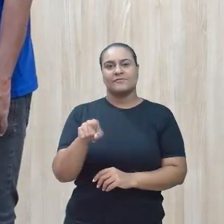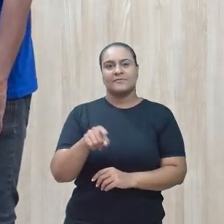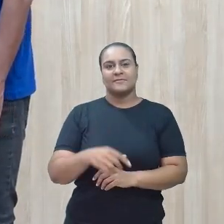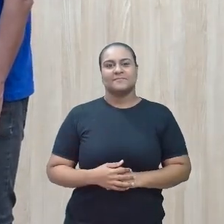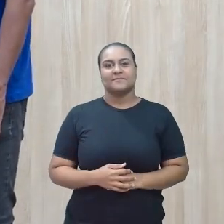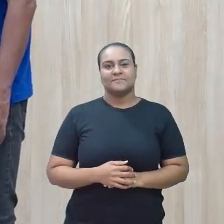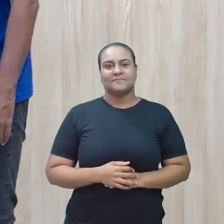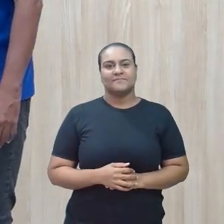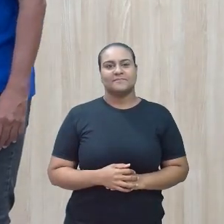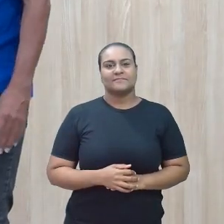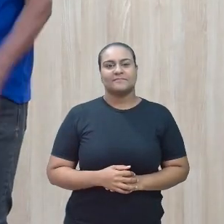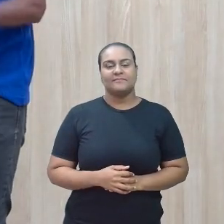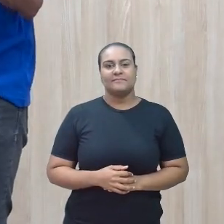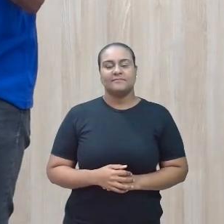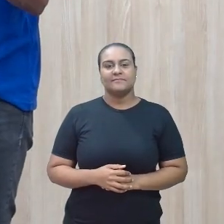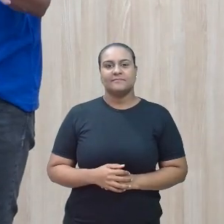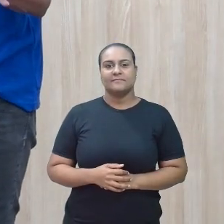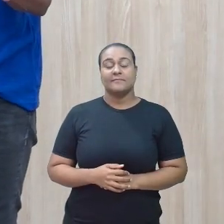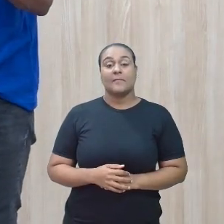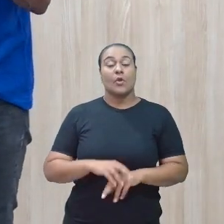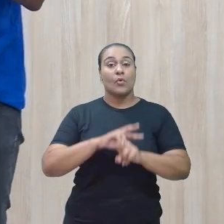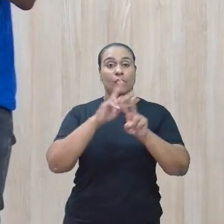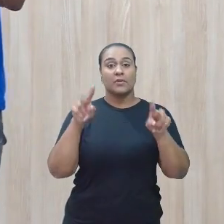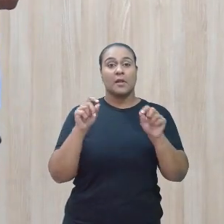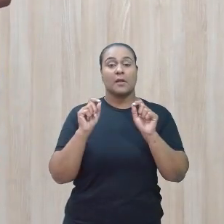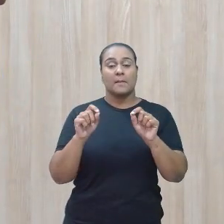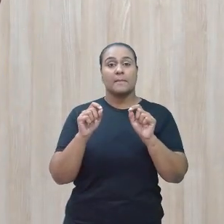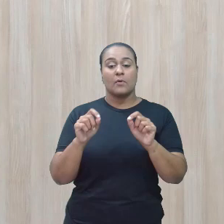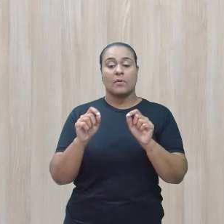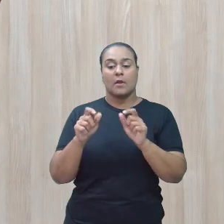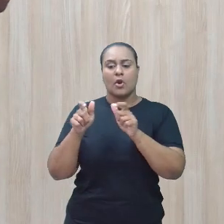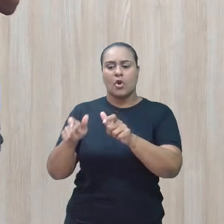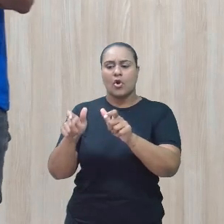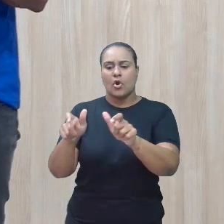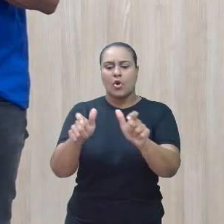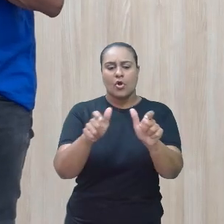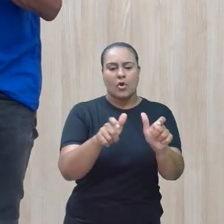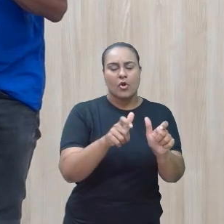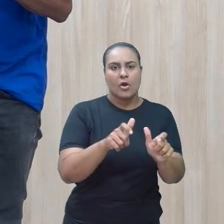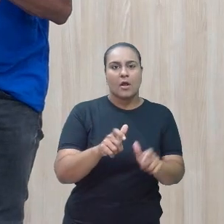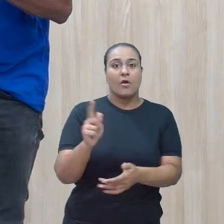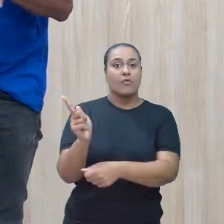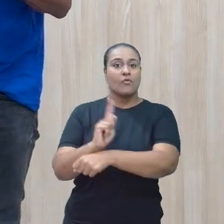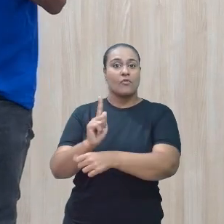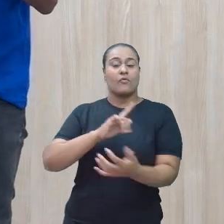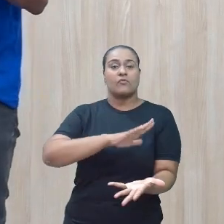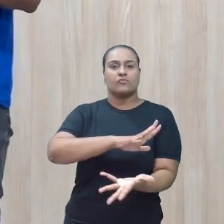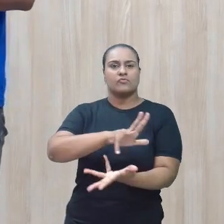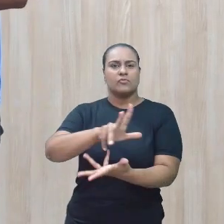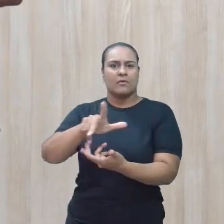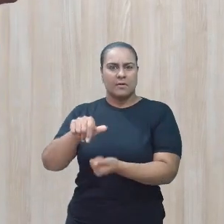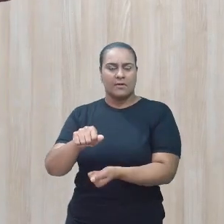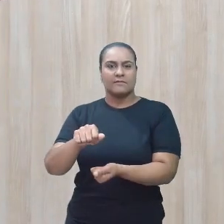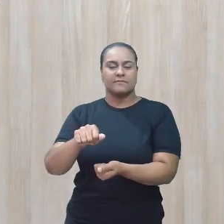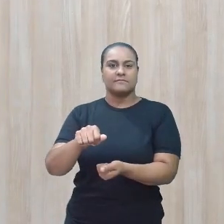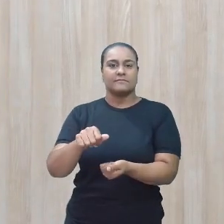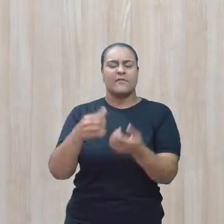Tá? Nosso assunto de hoje são coordenadas geográficas e a gente vai realmente detalhar o que é essa questão